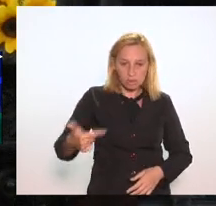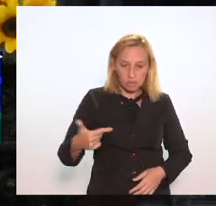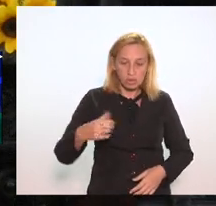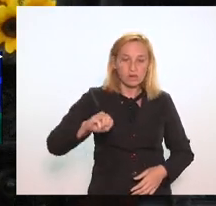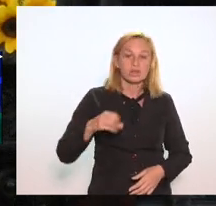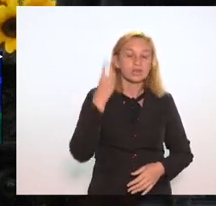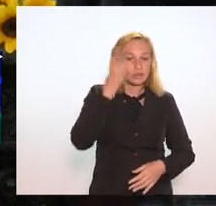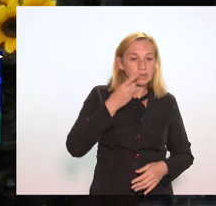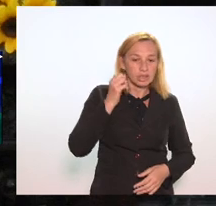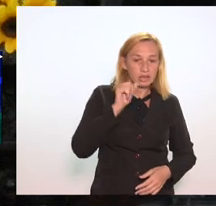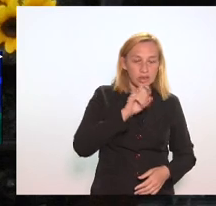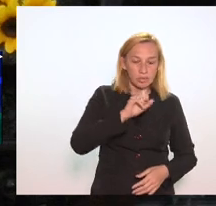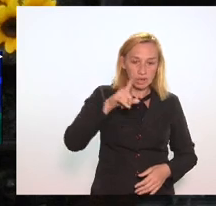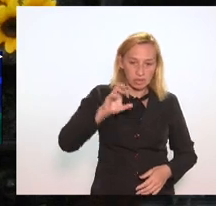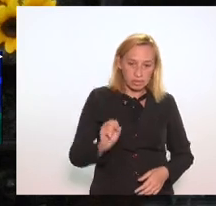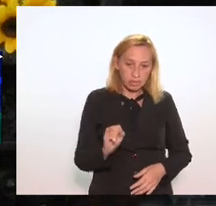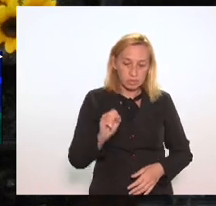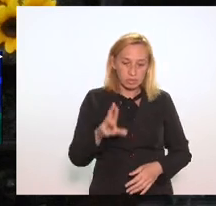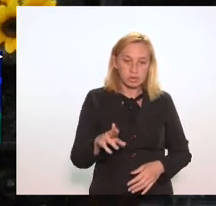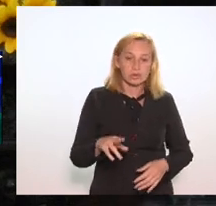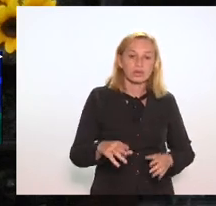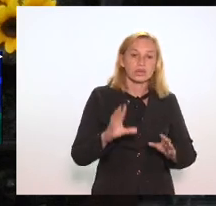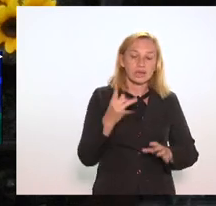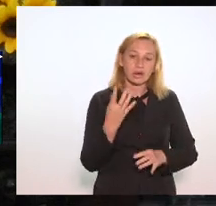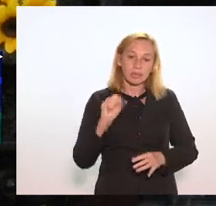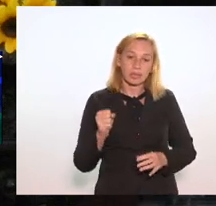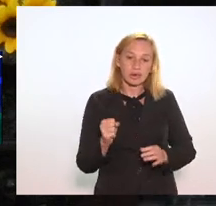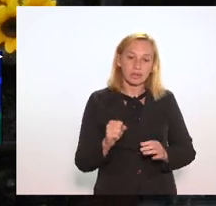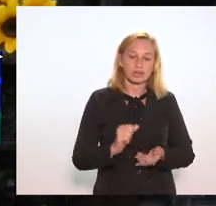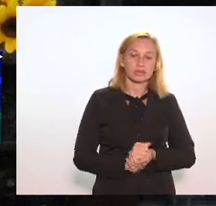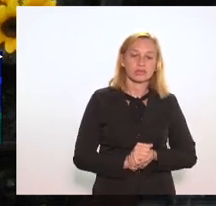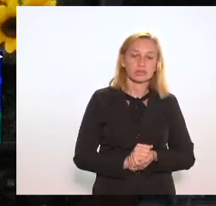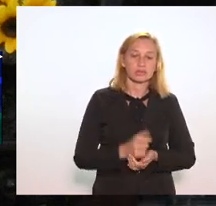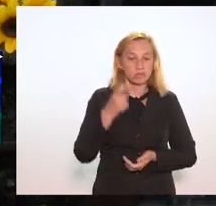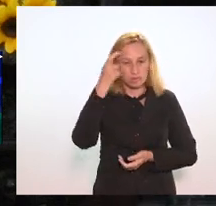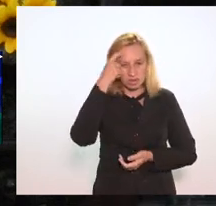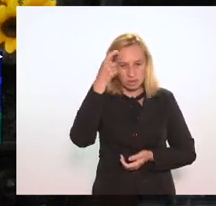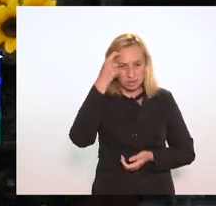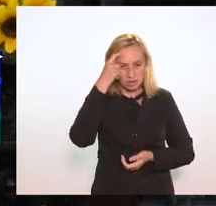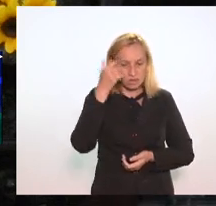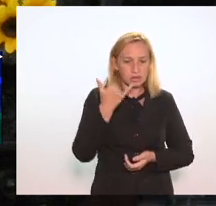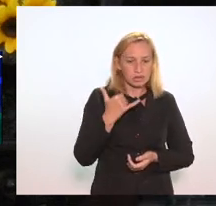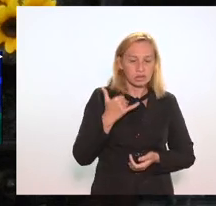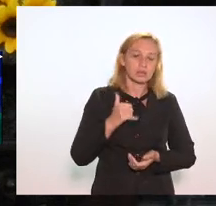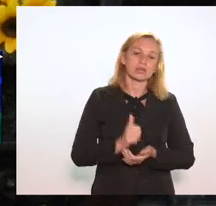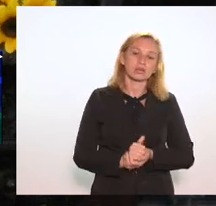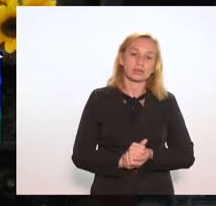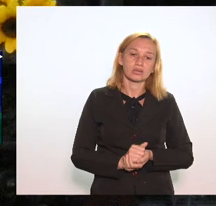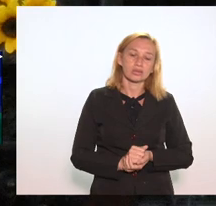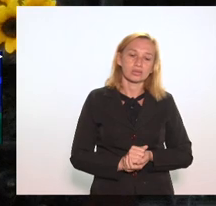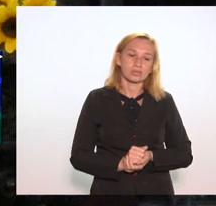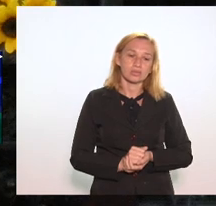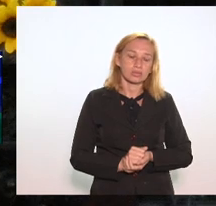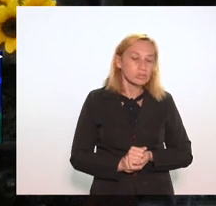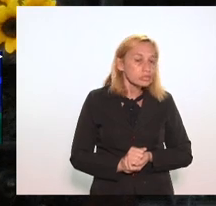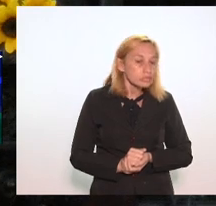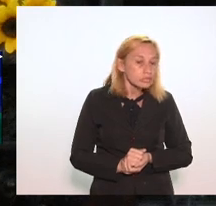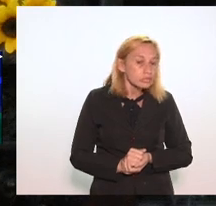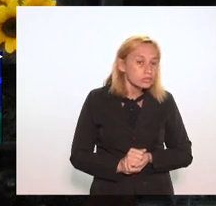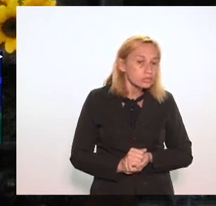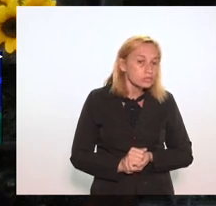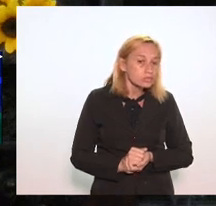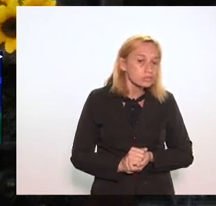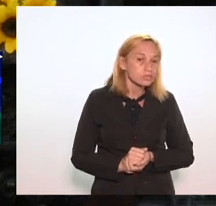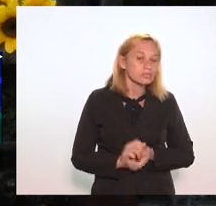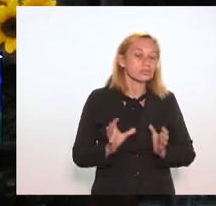que institui a campanha Estadual de conscientização para o descarte correto do lixo eletrônico pareceres da comunidade